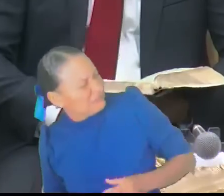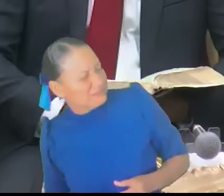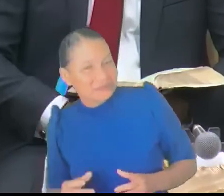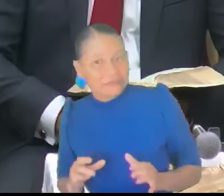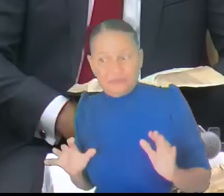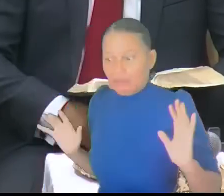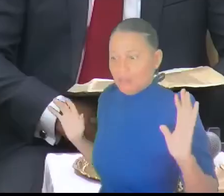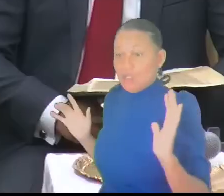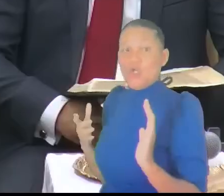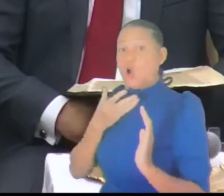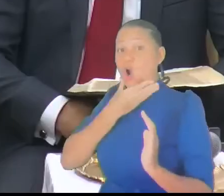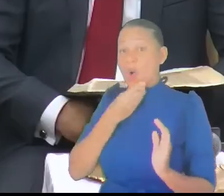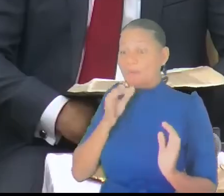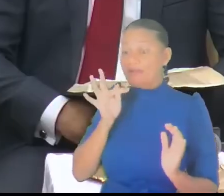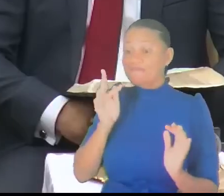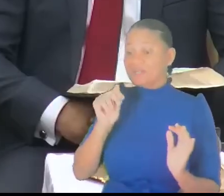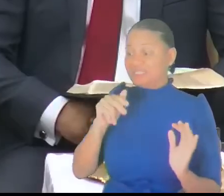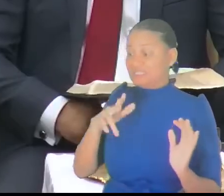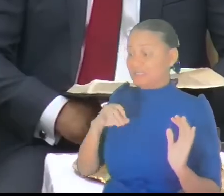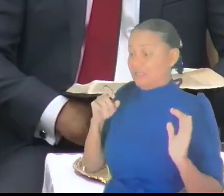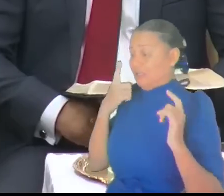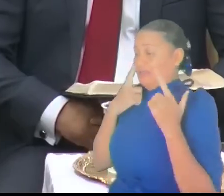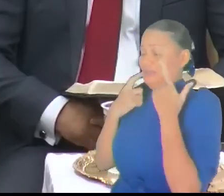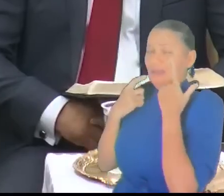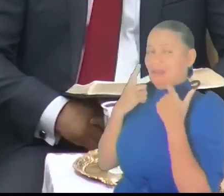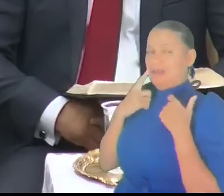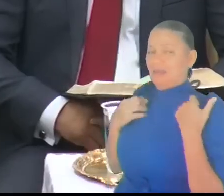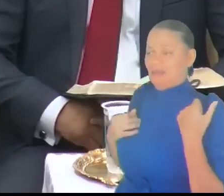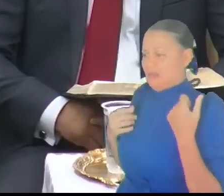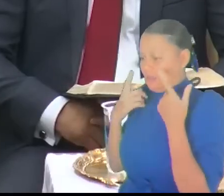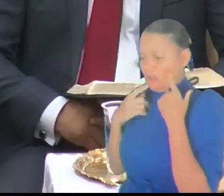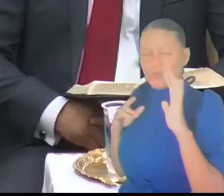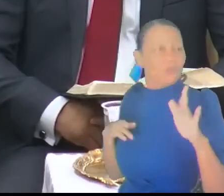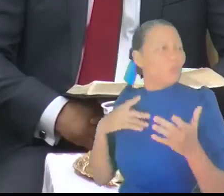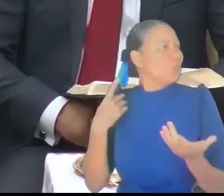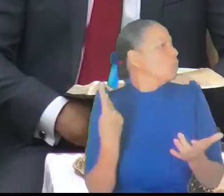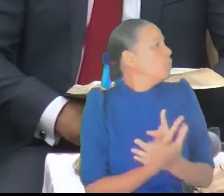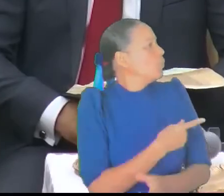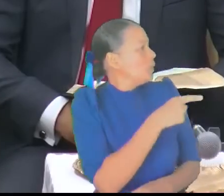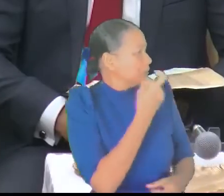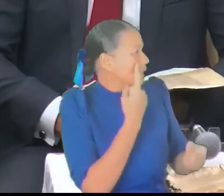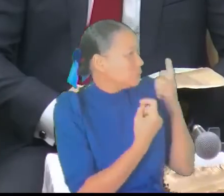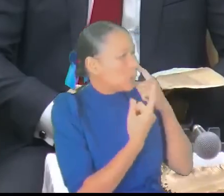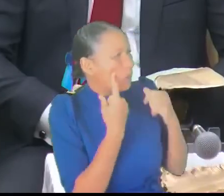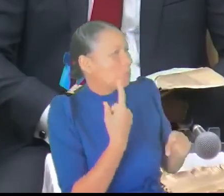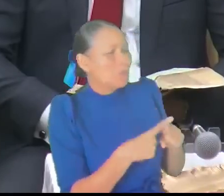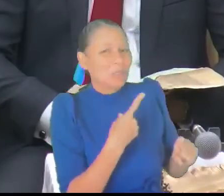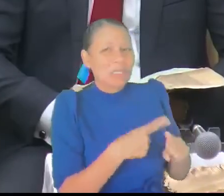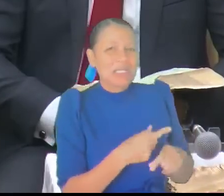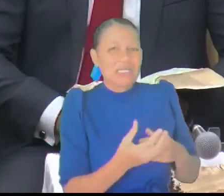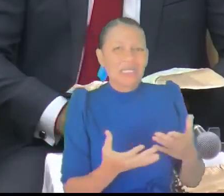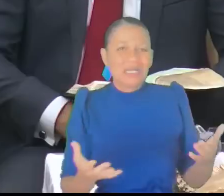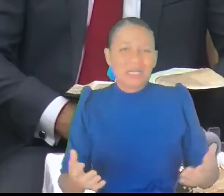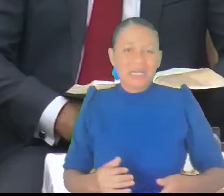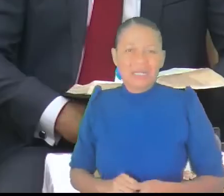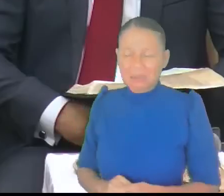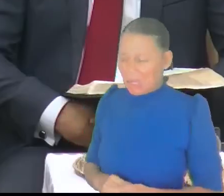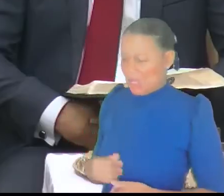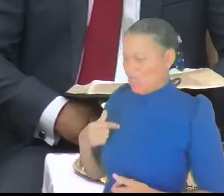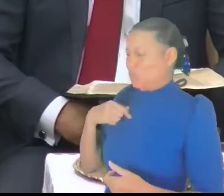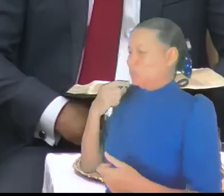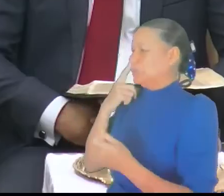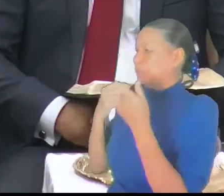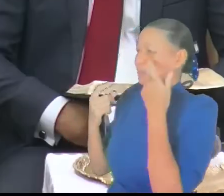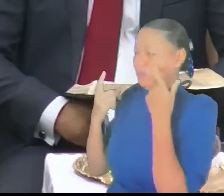na parede e começou a chorar. E alguém disse: Francisco, por que você está chorando? Ele disse: eu estou chorando